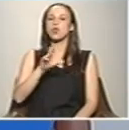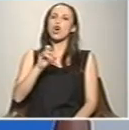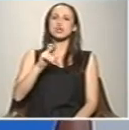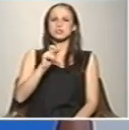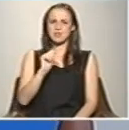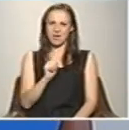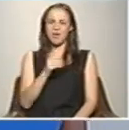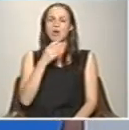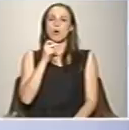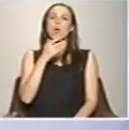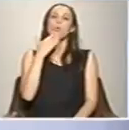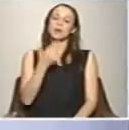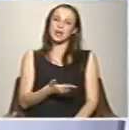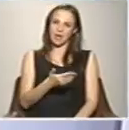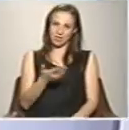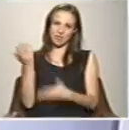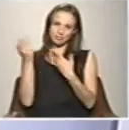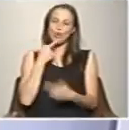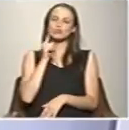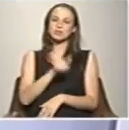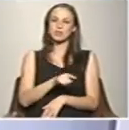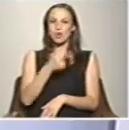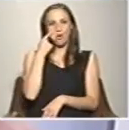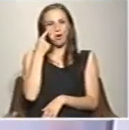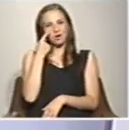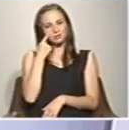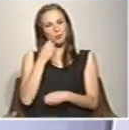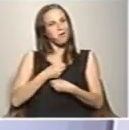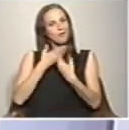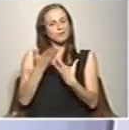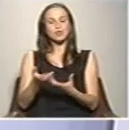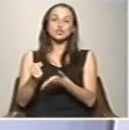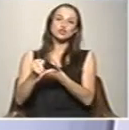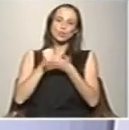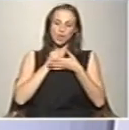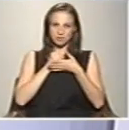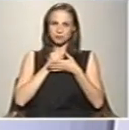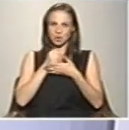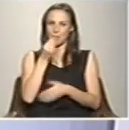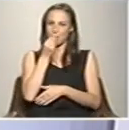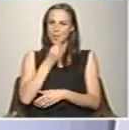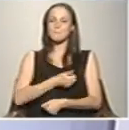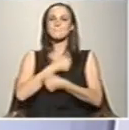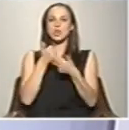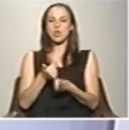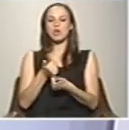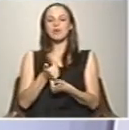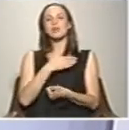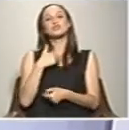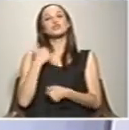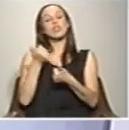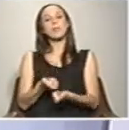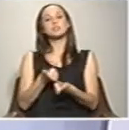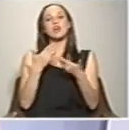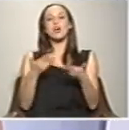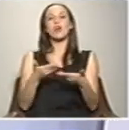obrigada mais uma vez por ter vindo partilhar connosco os seus conhecimentos e dar-nos uma ajuda para que nos possamos alimentar melhor e sermos mais saudáveis. E